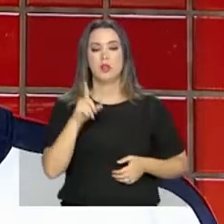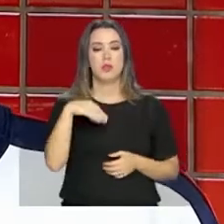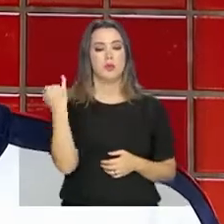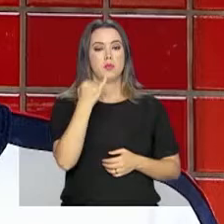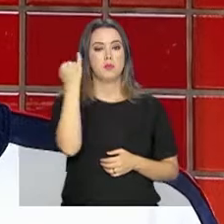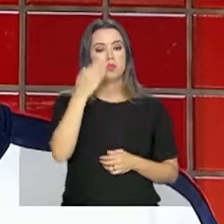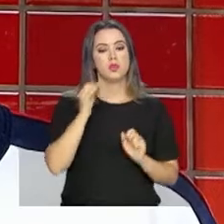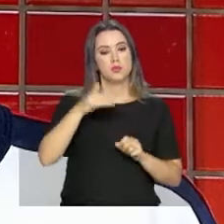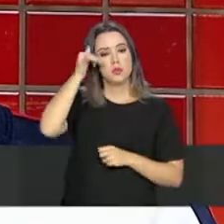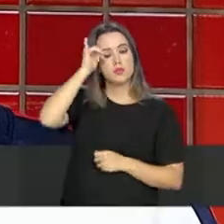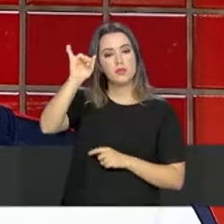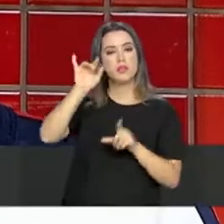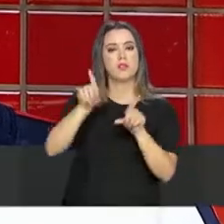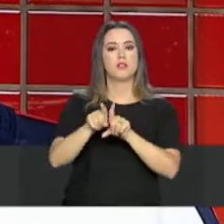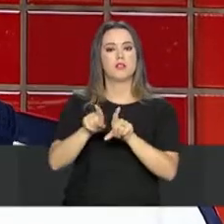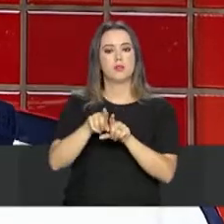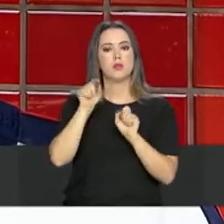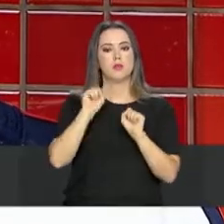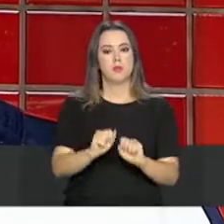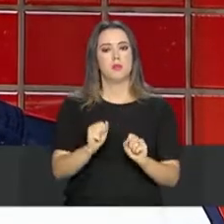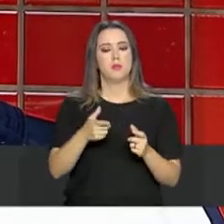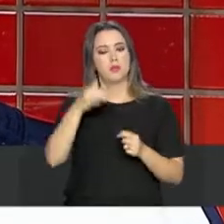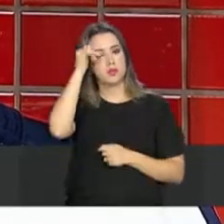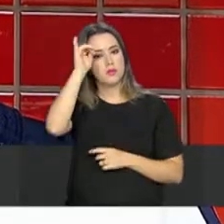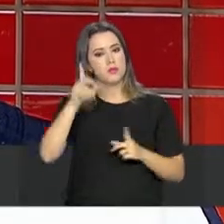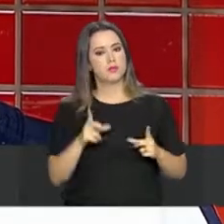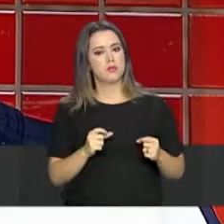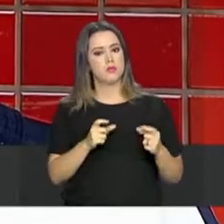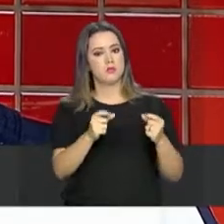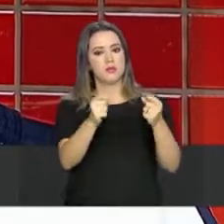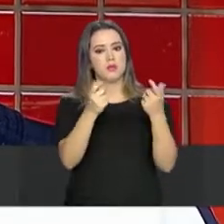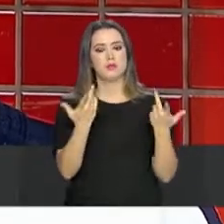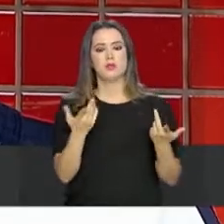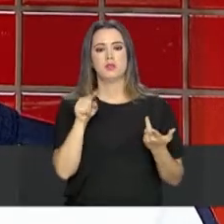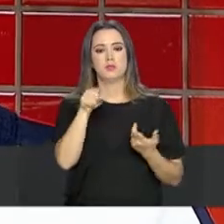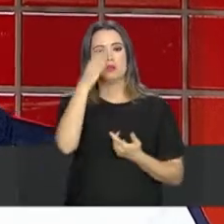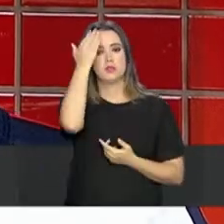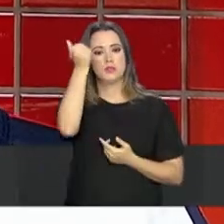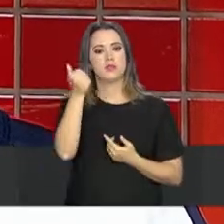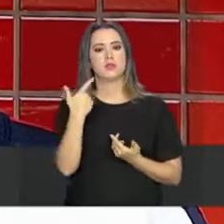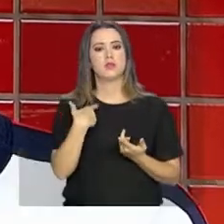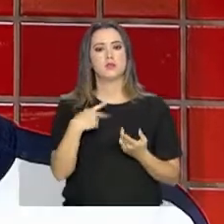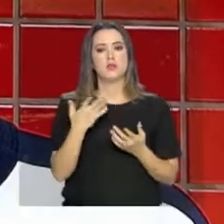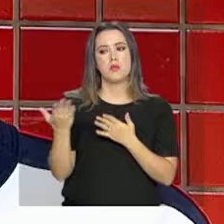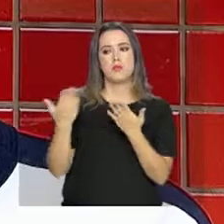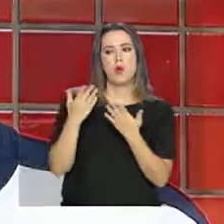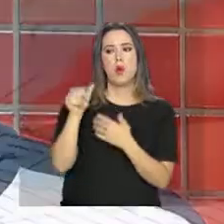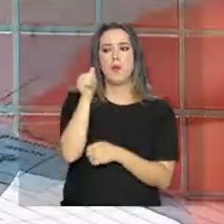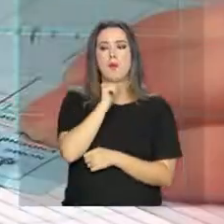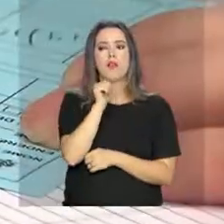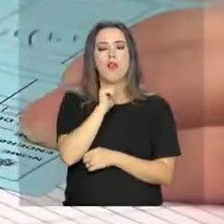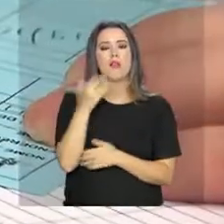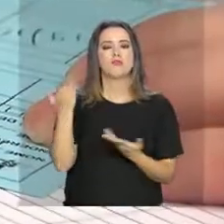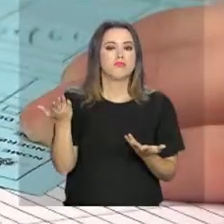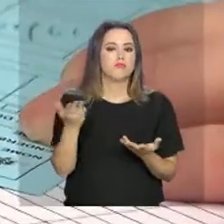porque é uma prevenção a mais, também pode prevenir câncer e você não sabe sobre a sua parceira também.